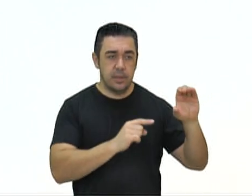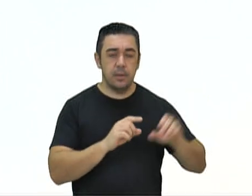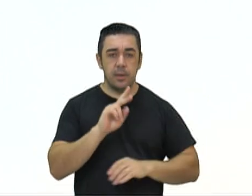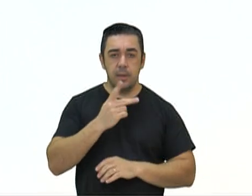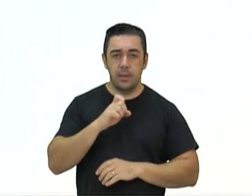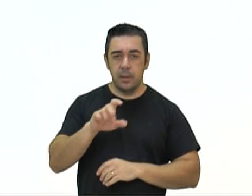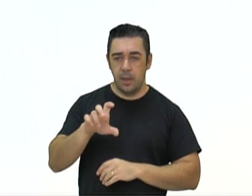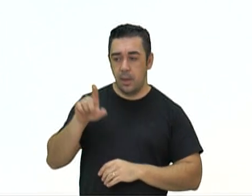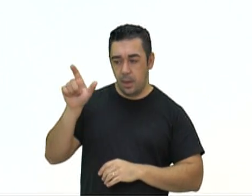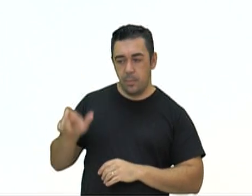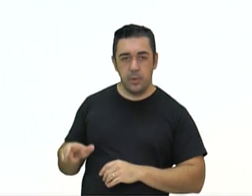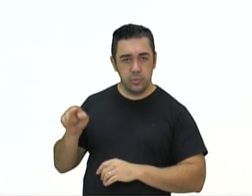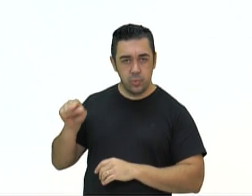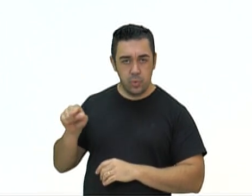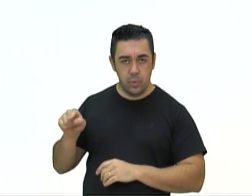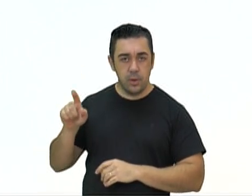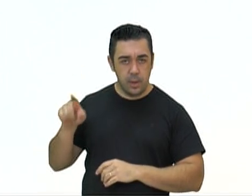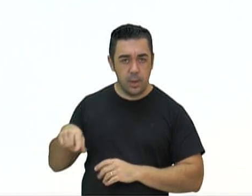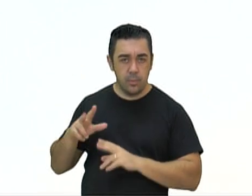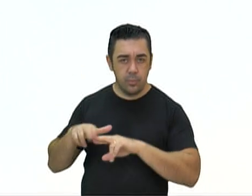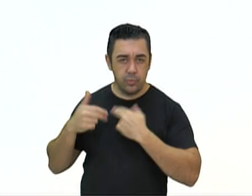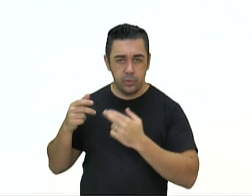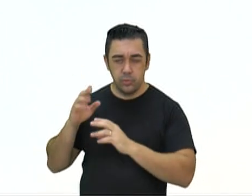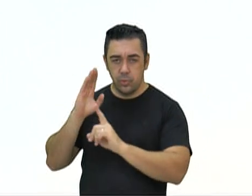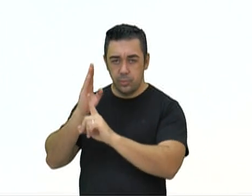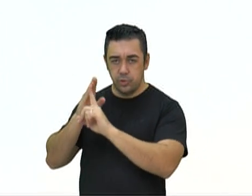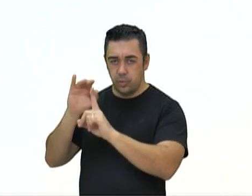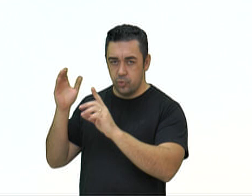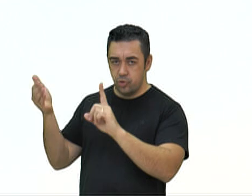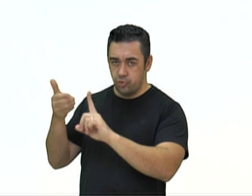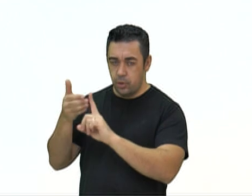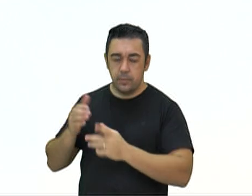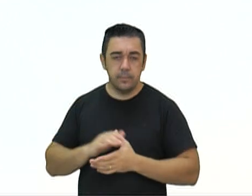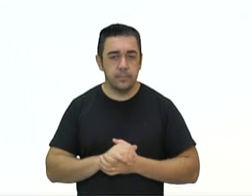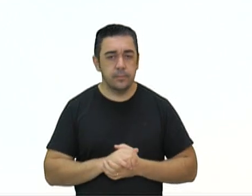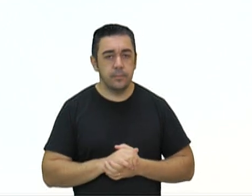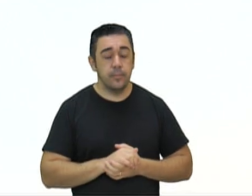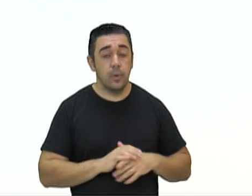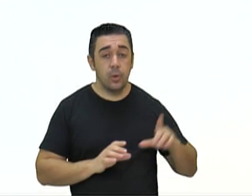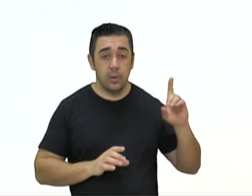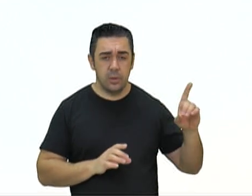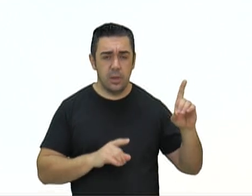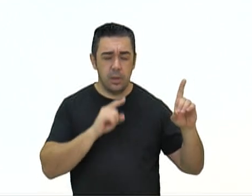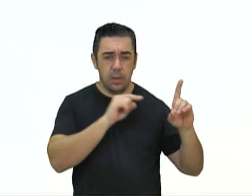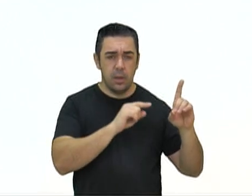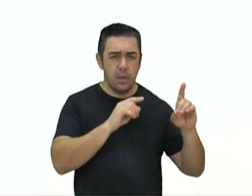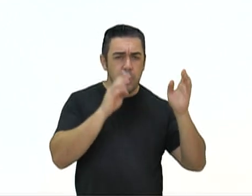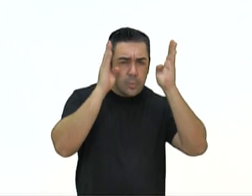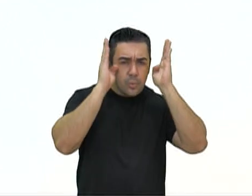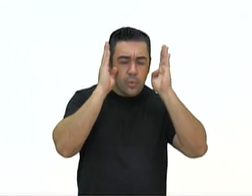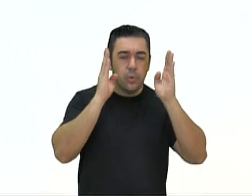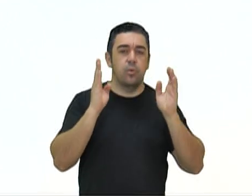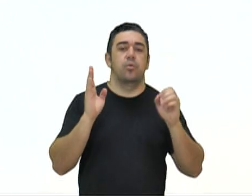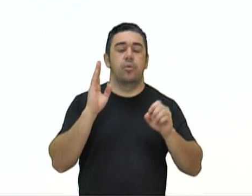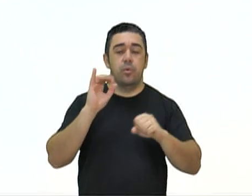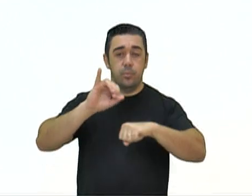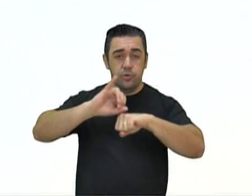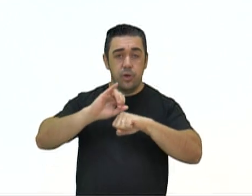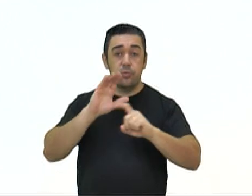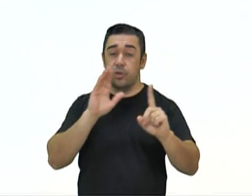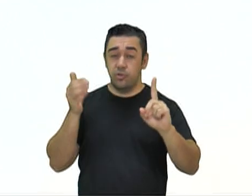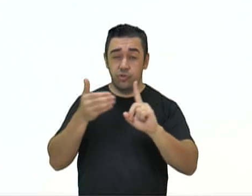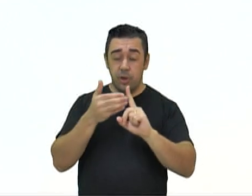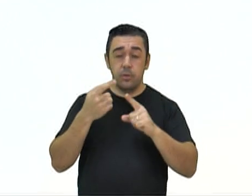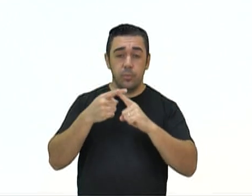a uma pessoa, por isso é objeto indireto? Ou D, burro, objeto indireto do verbo deixar, pois